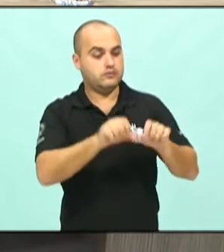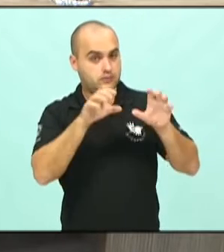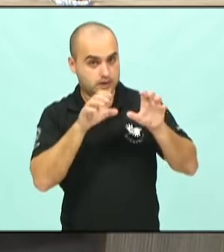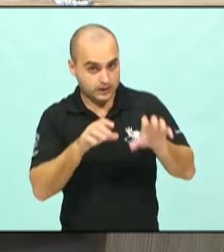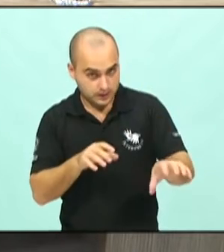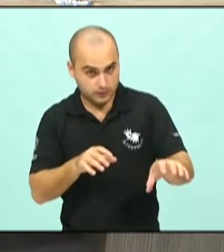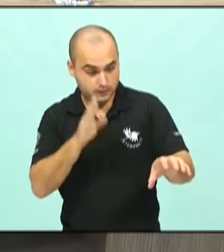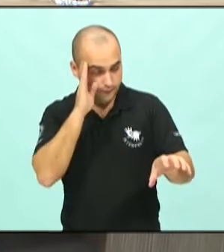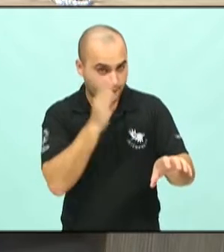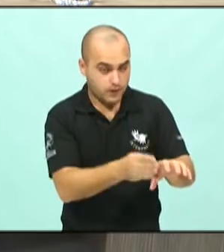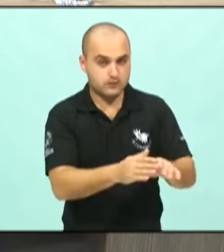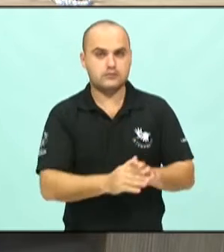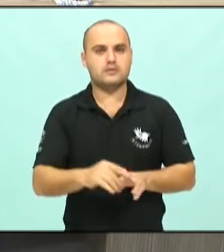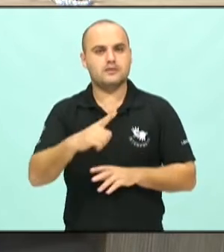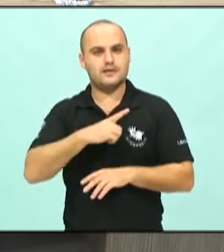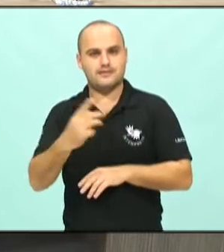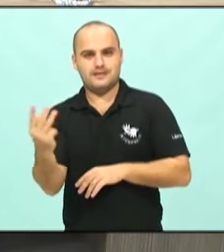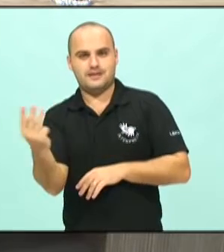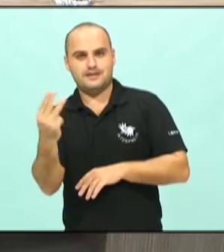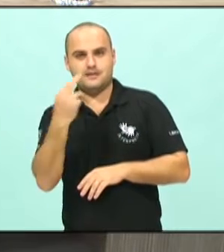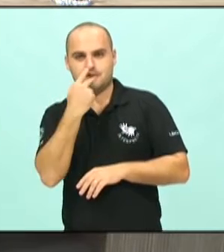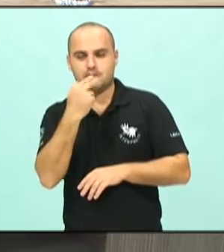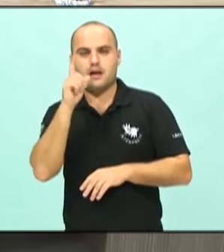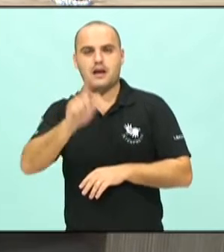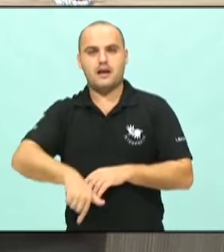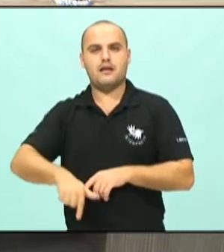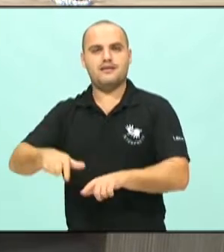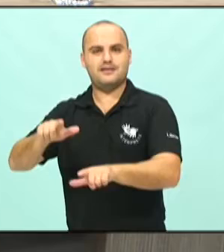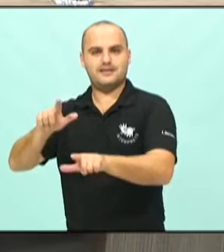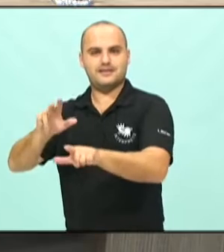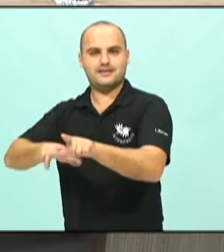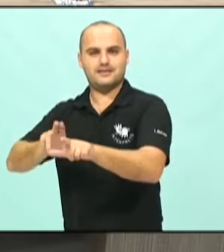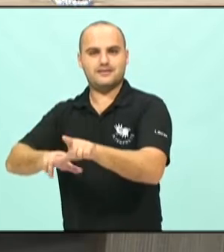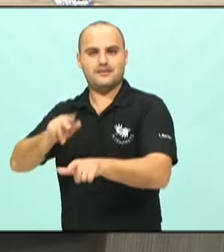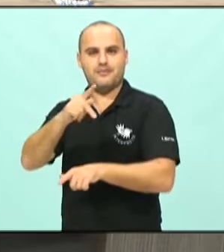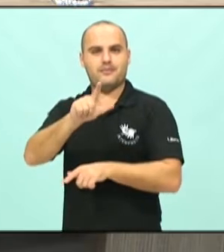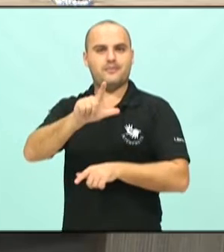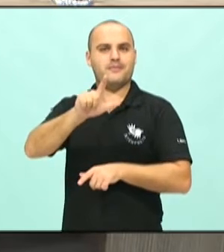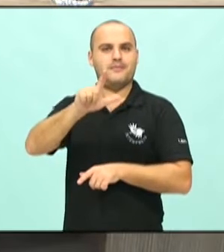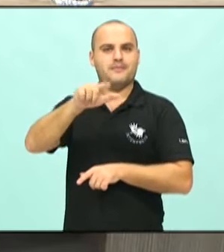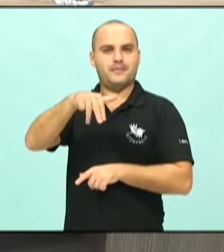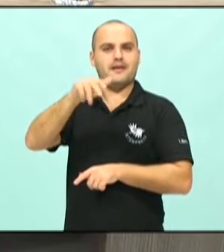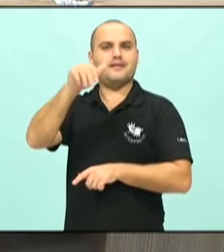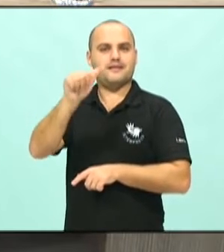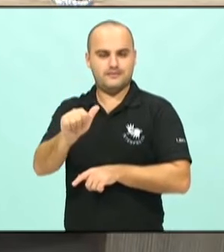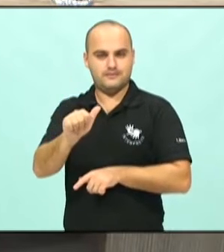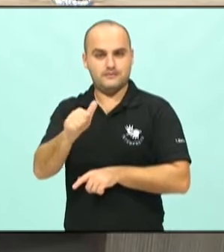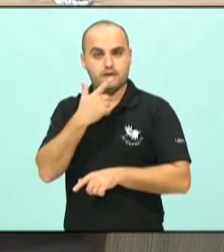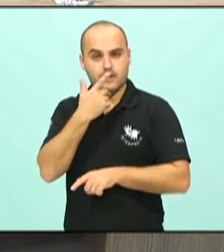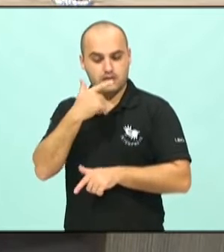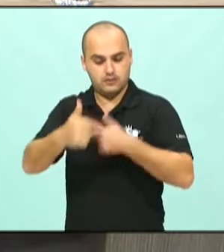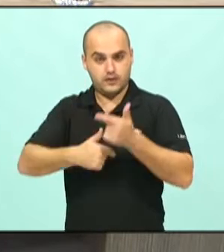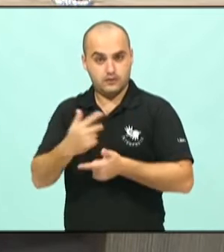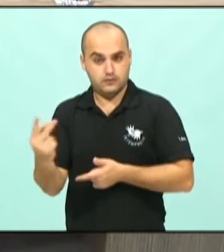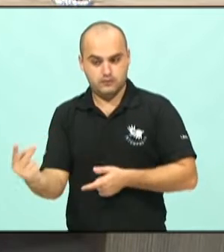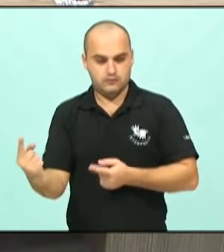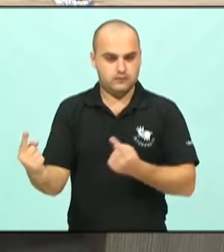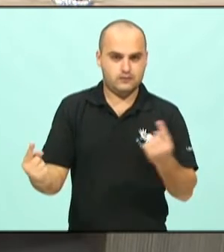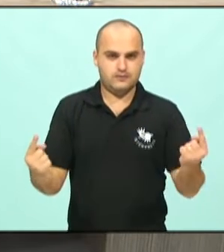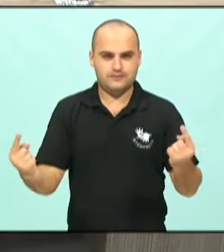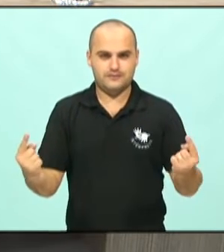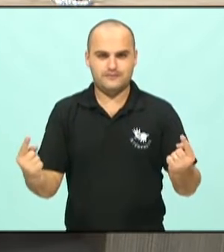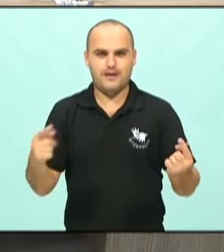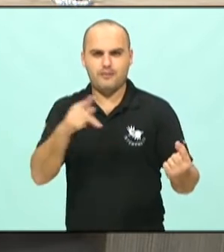categorias. Tem uma terceira categoria, que é a licenciatura plena, na realidade, que permite trabalhar nos 2. Que é o meu caso, aqueles professores